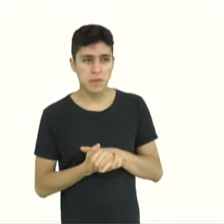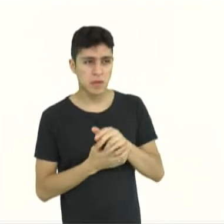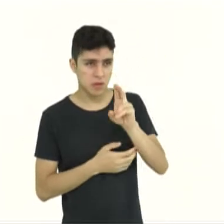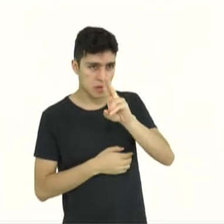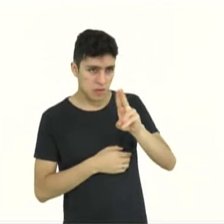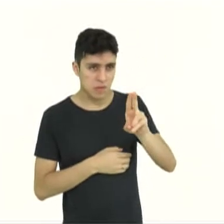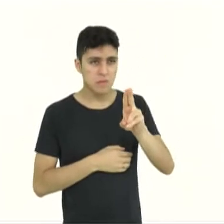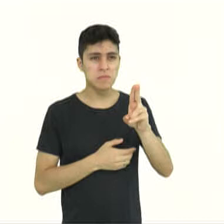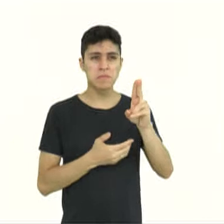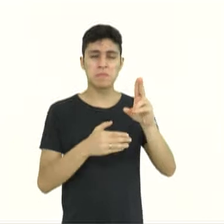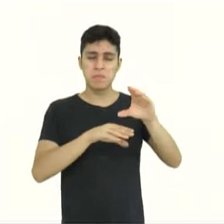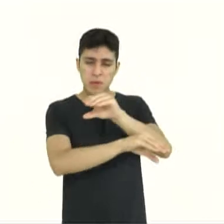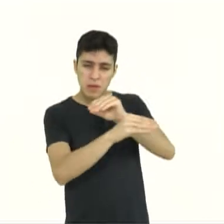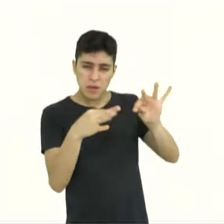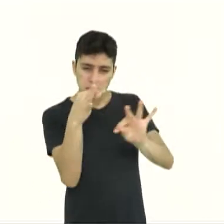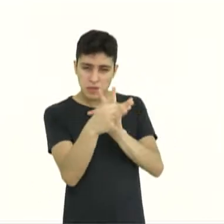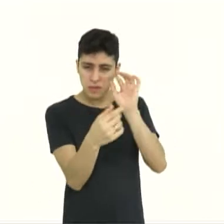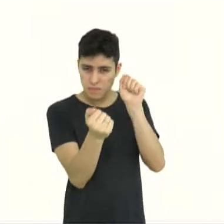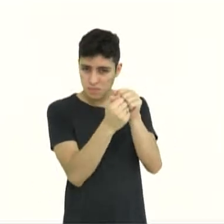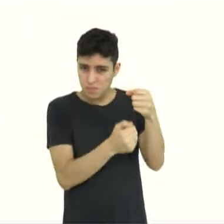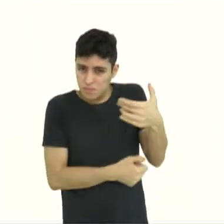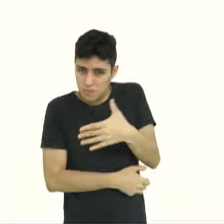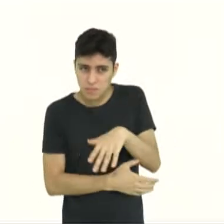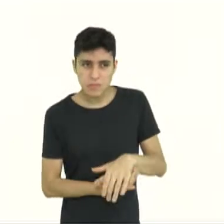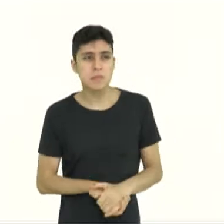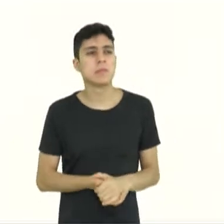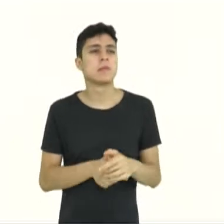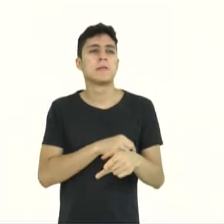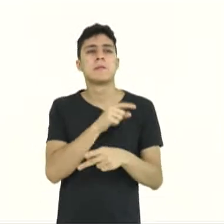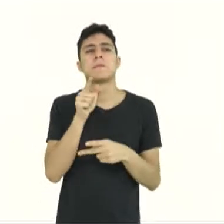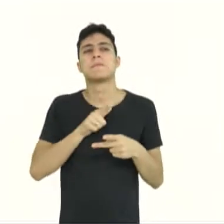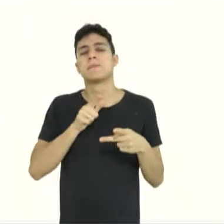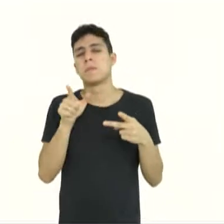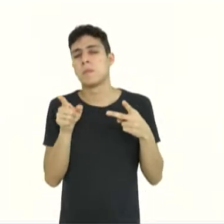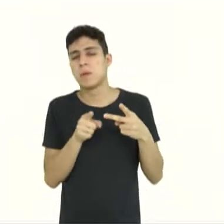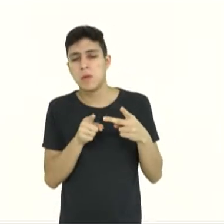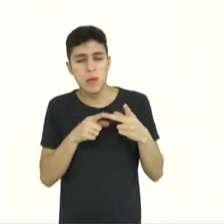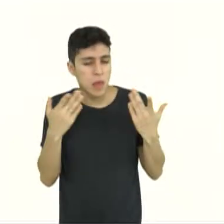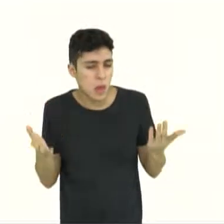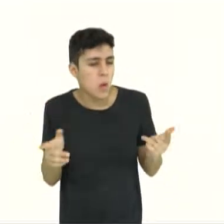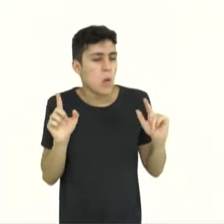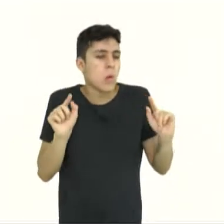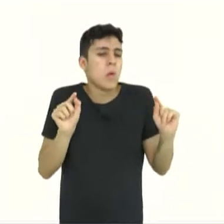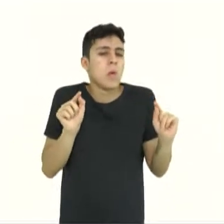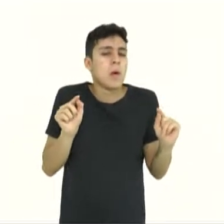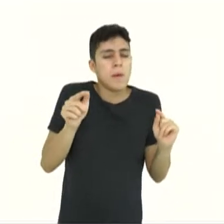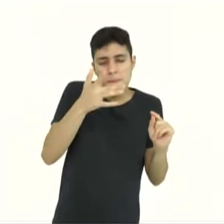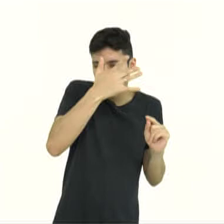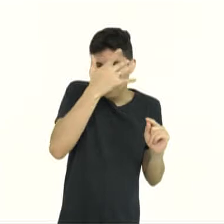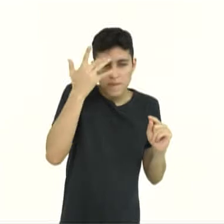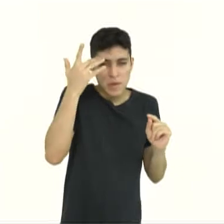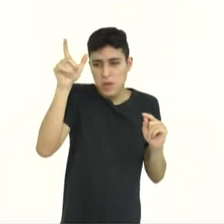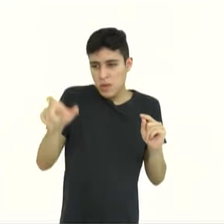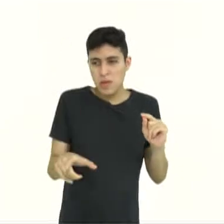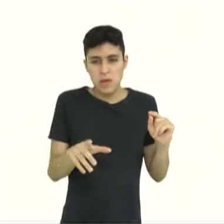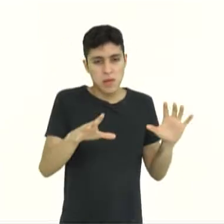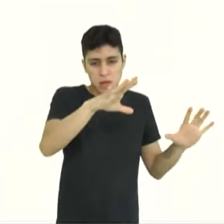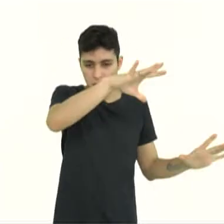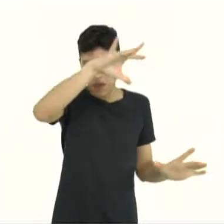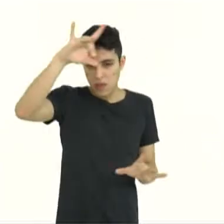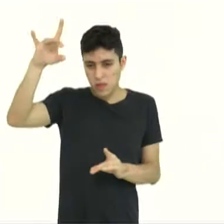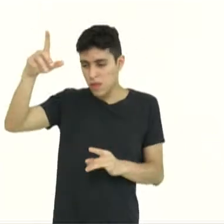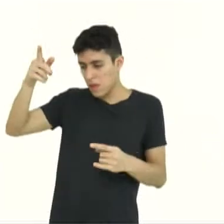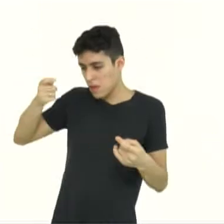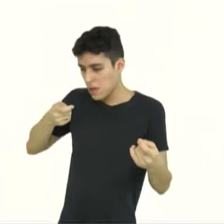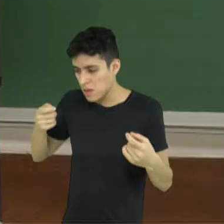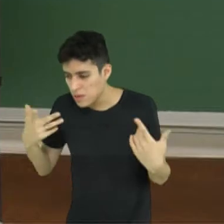tecnologia moderna. Acontece isso. 2. É quando os personagens são vestidos pelos seus manipuladores.